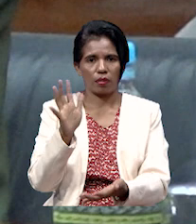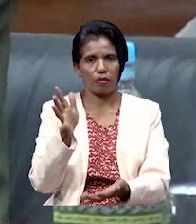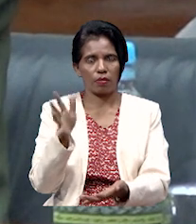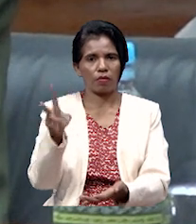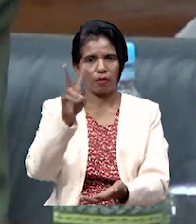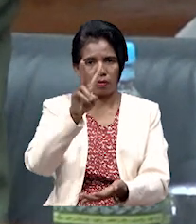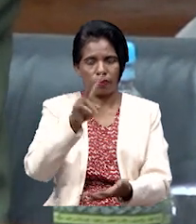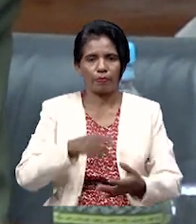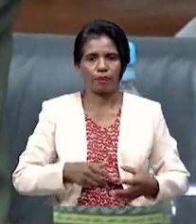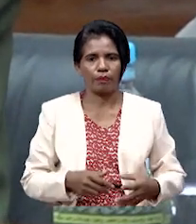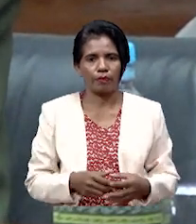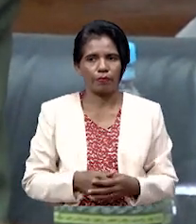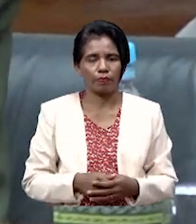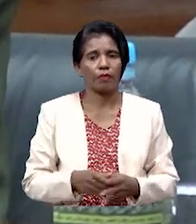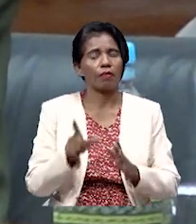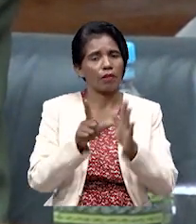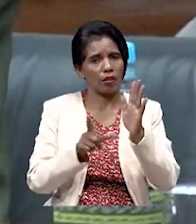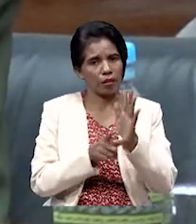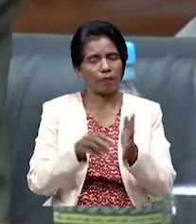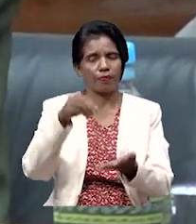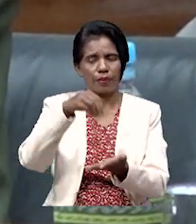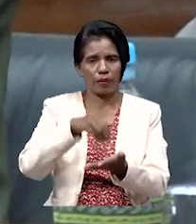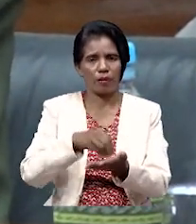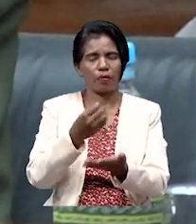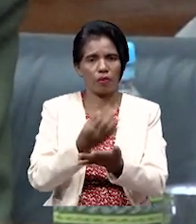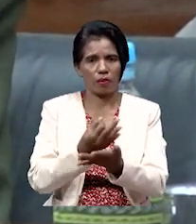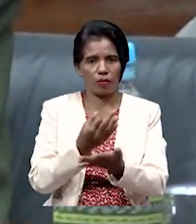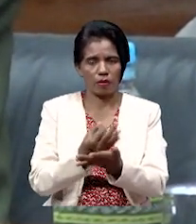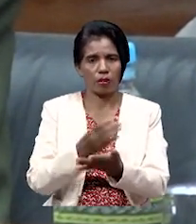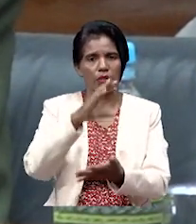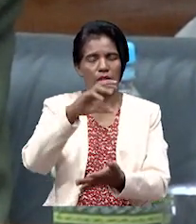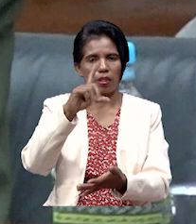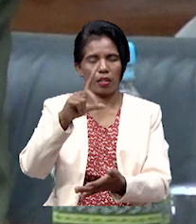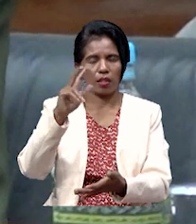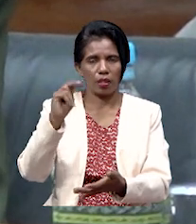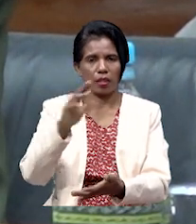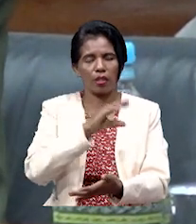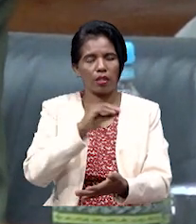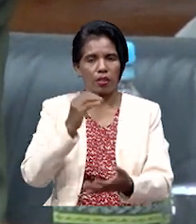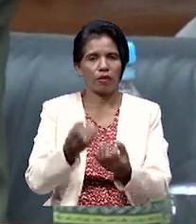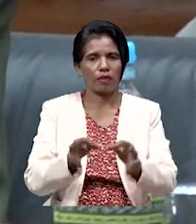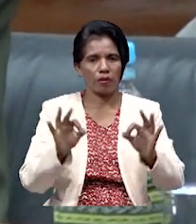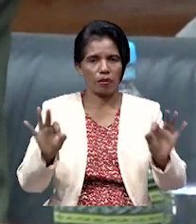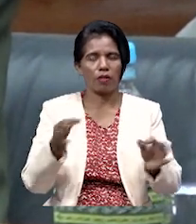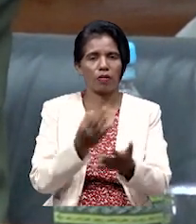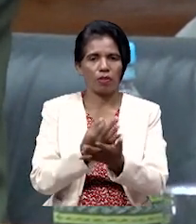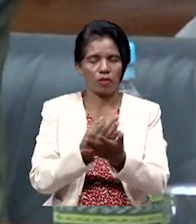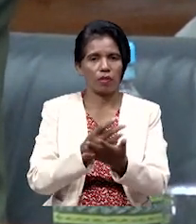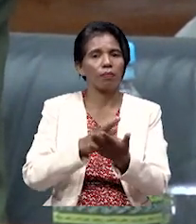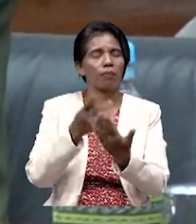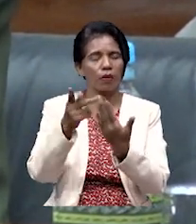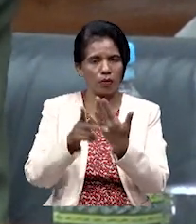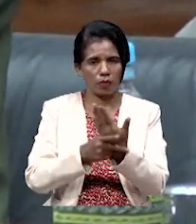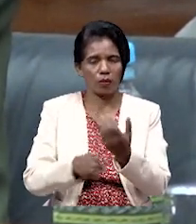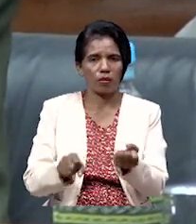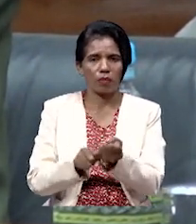resingrua resin. Leine hari fundo ba combatentes libertação nacional, ho finalidade financia programa, apoio